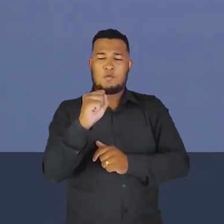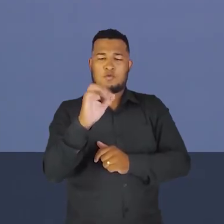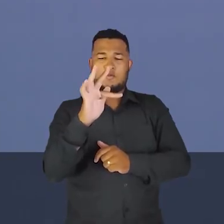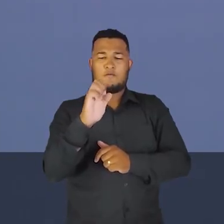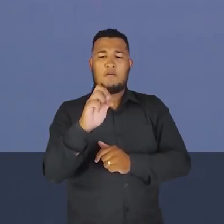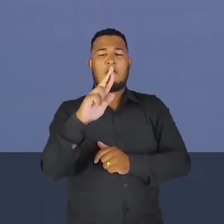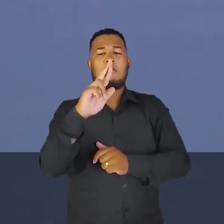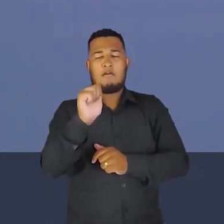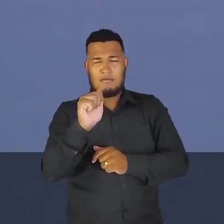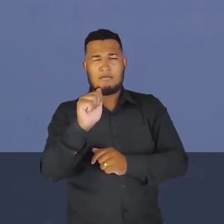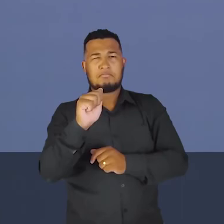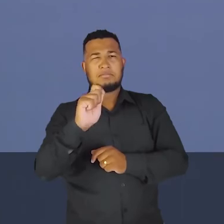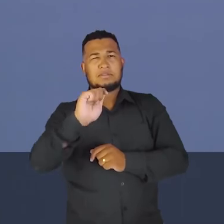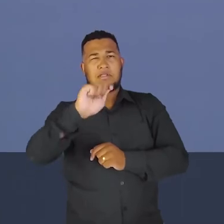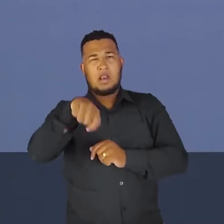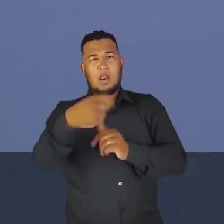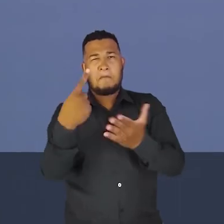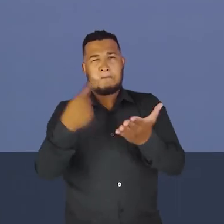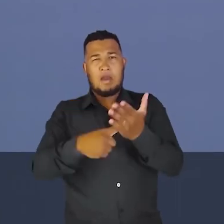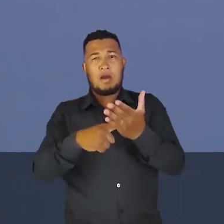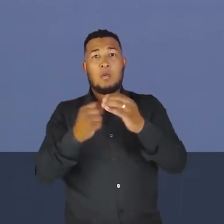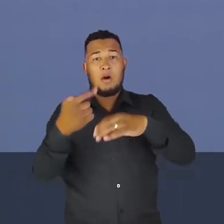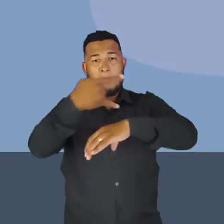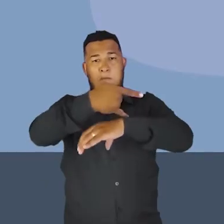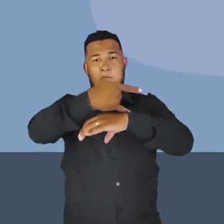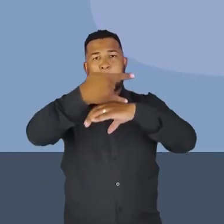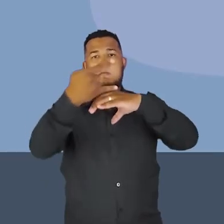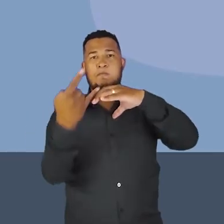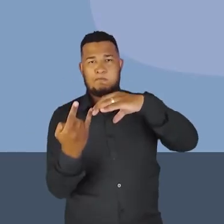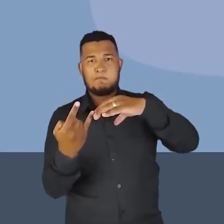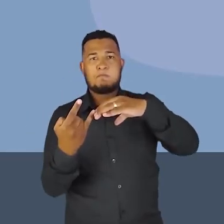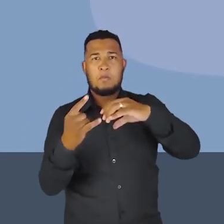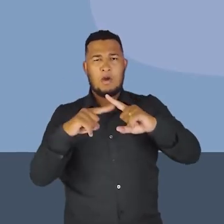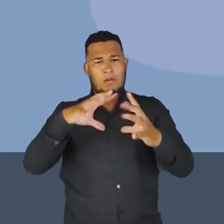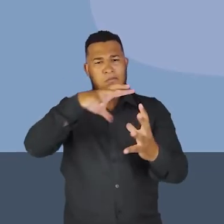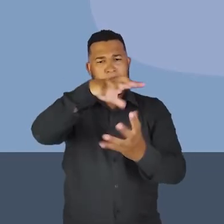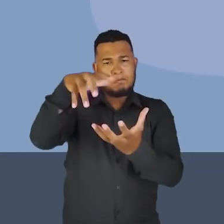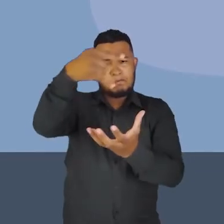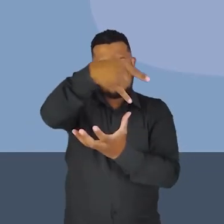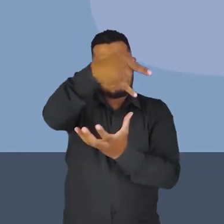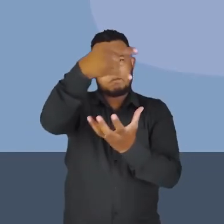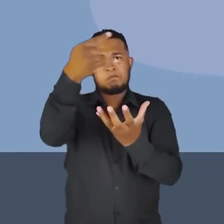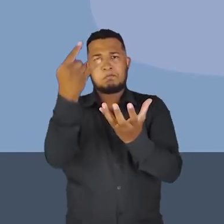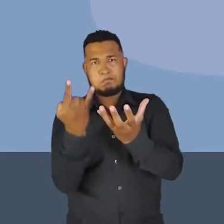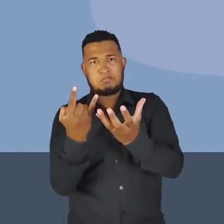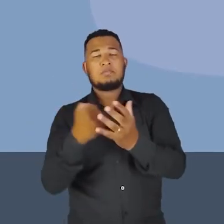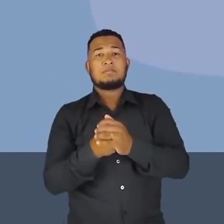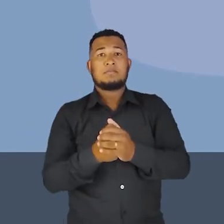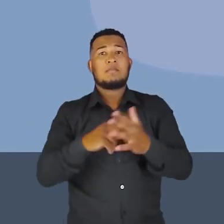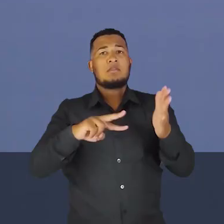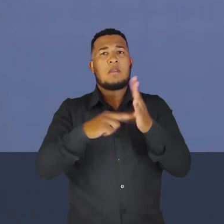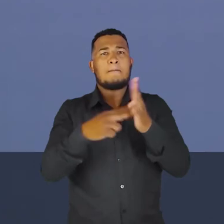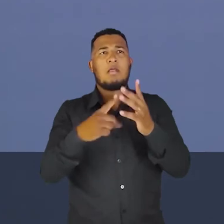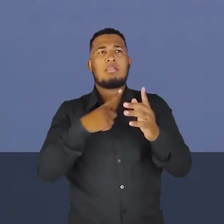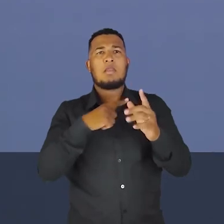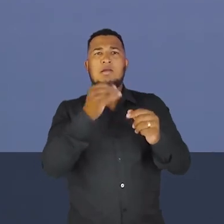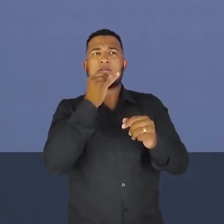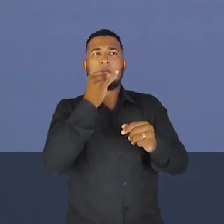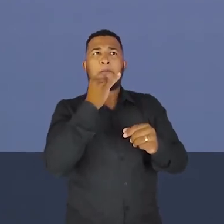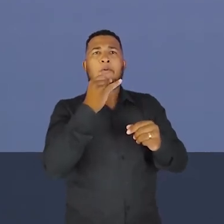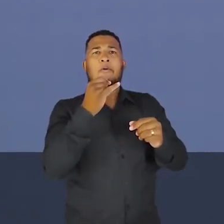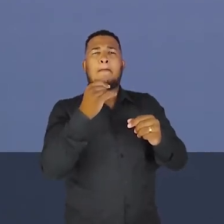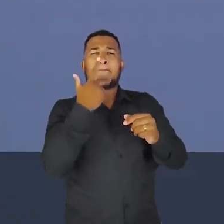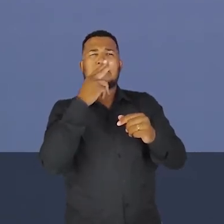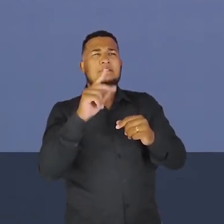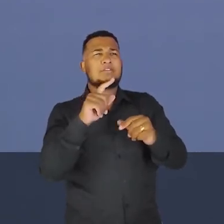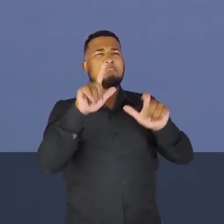o NO2. Também temos, tá, o problema de poluição visual relacionado a cartazes, né, aos